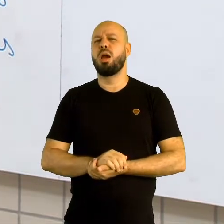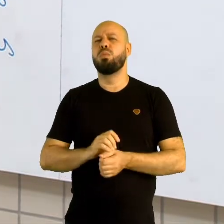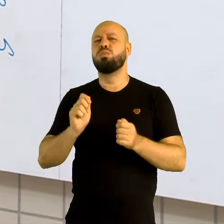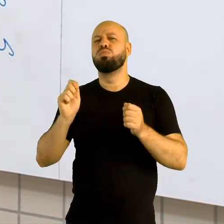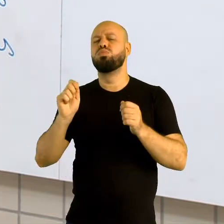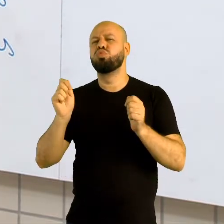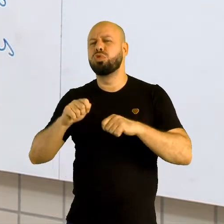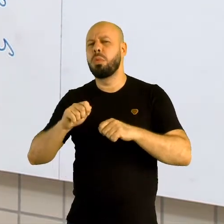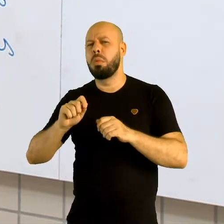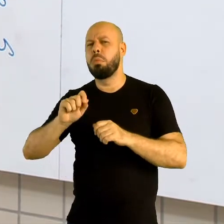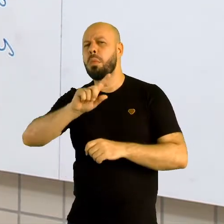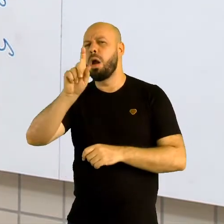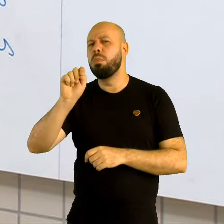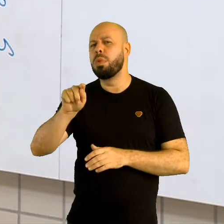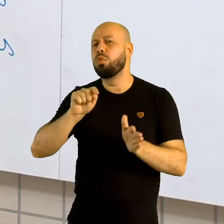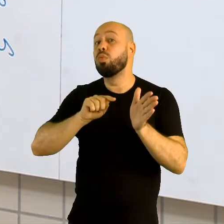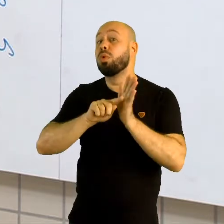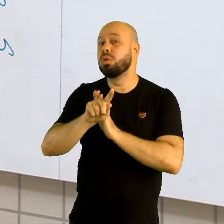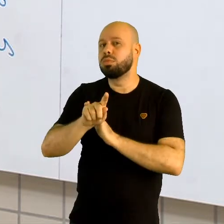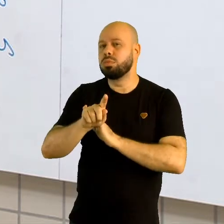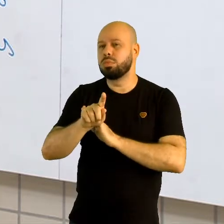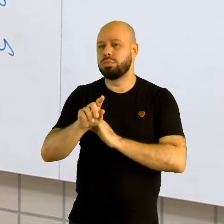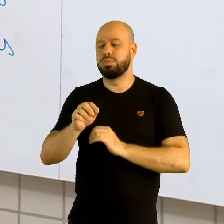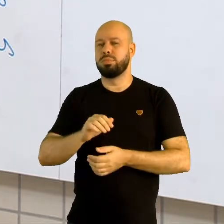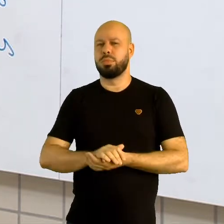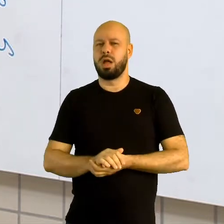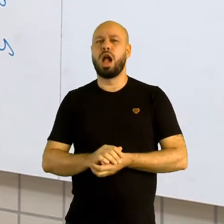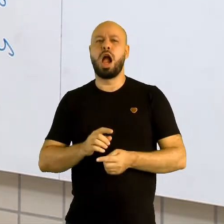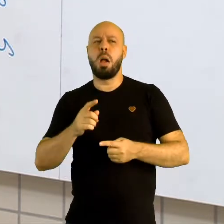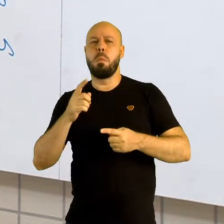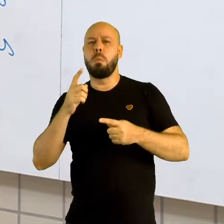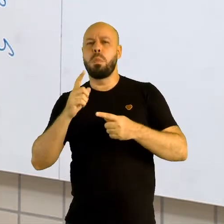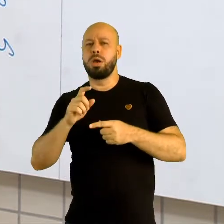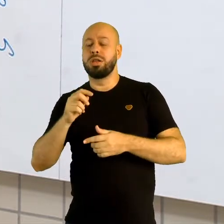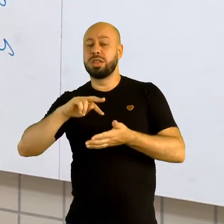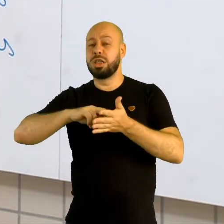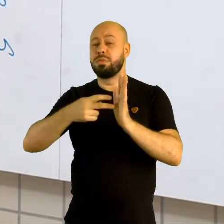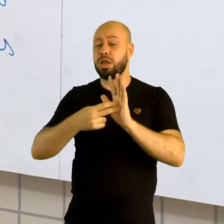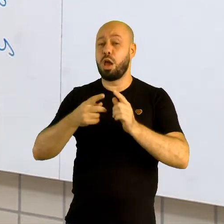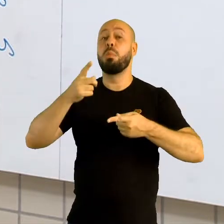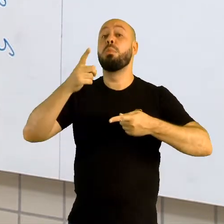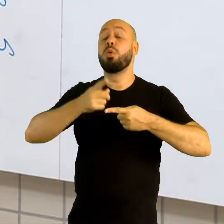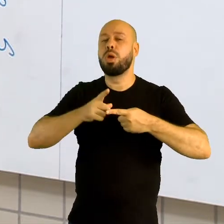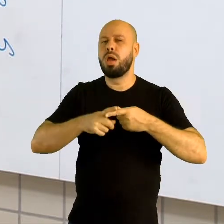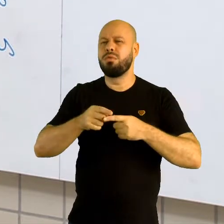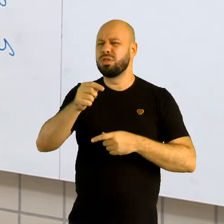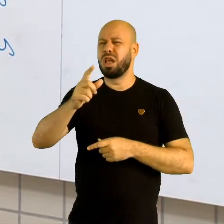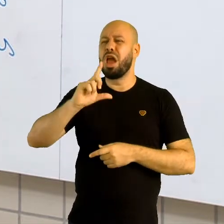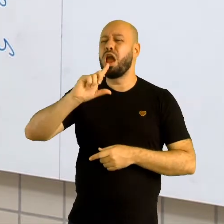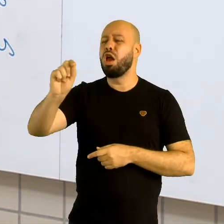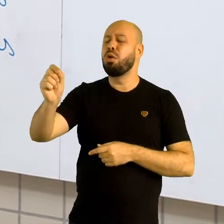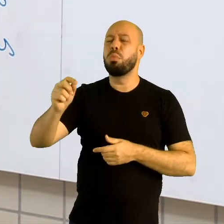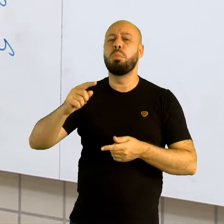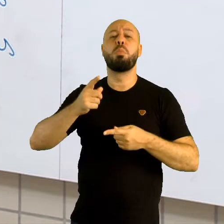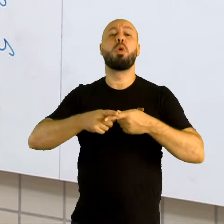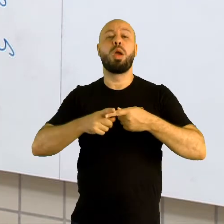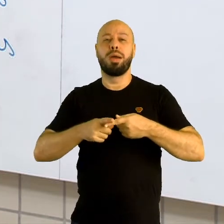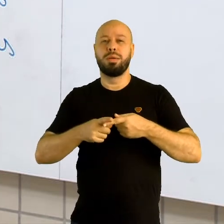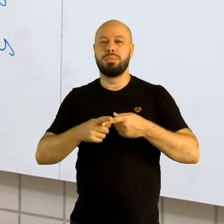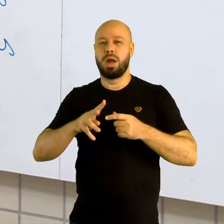quê? Certo? No começo das palavras. Por que que você foi embora? Um exemplo. Então eu